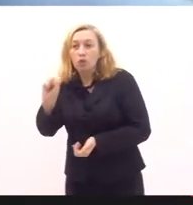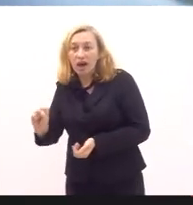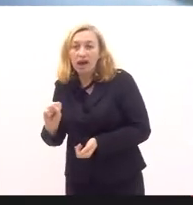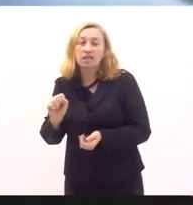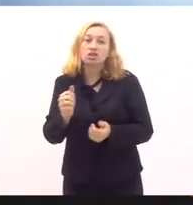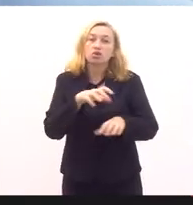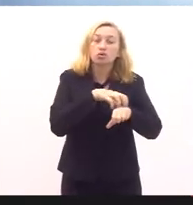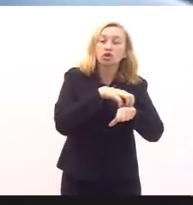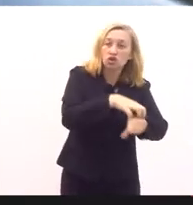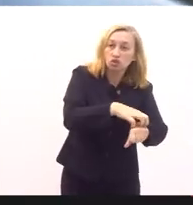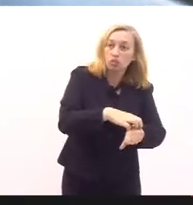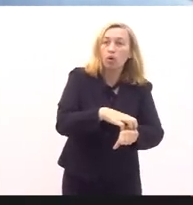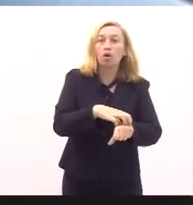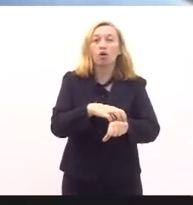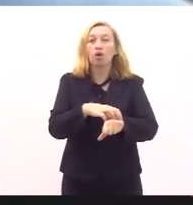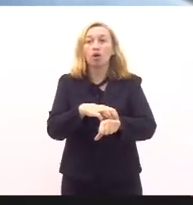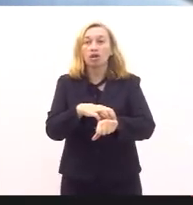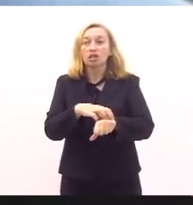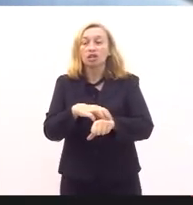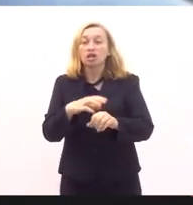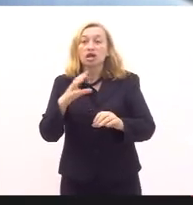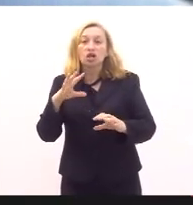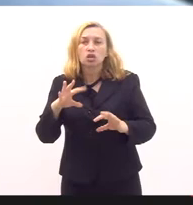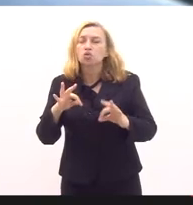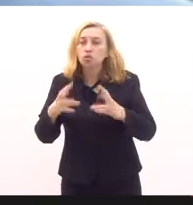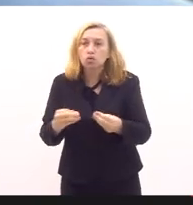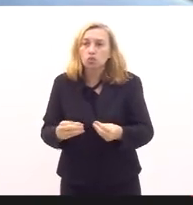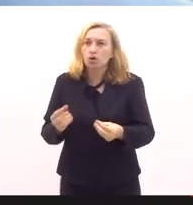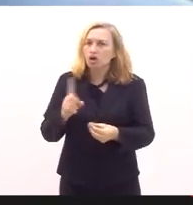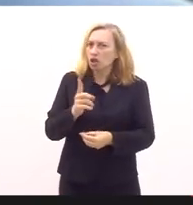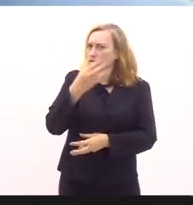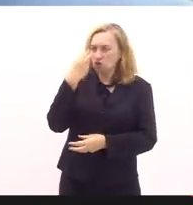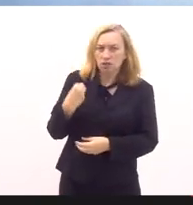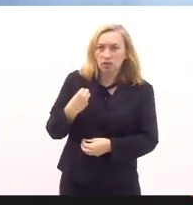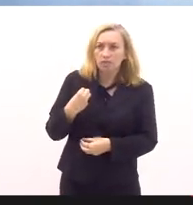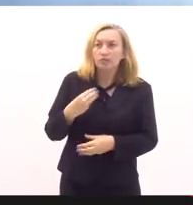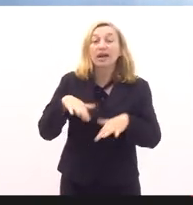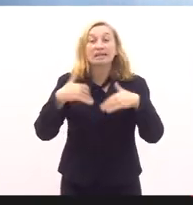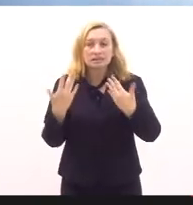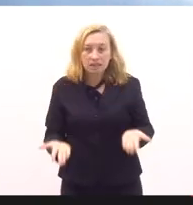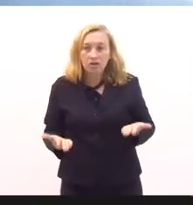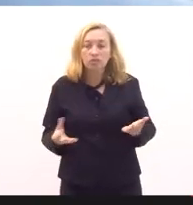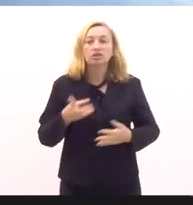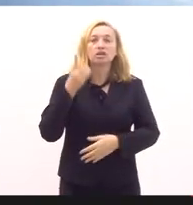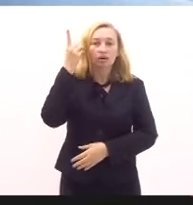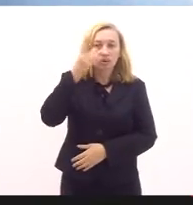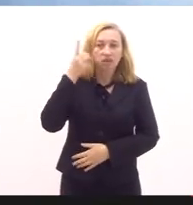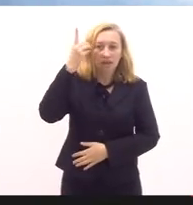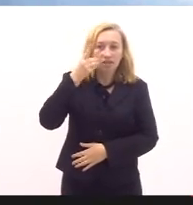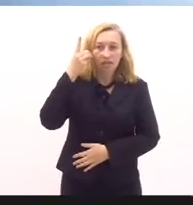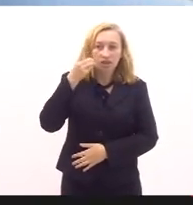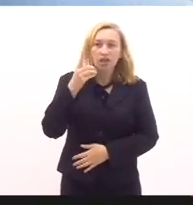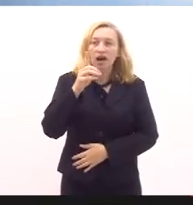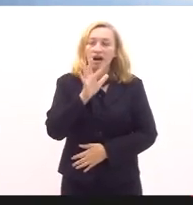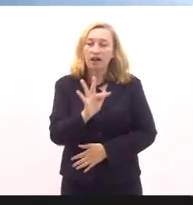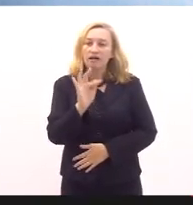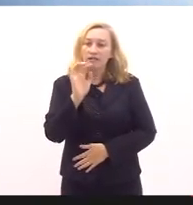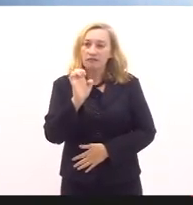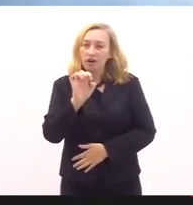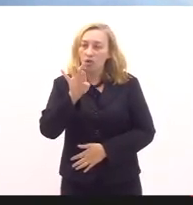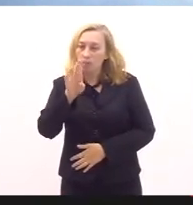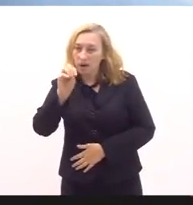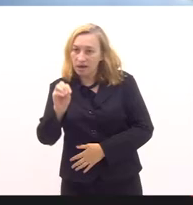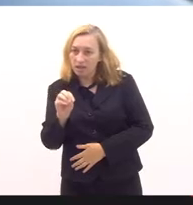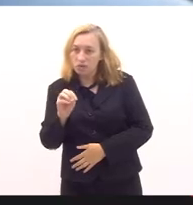transporte, tudo isso, nós não somos esquecidos. Então, deputada, a FEComércio está aberta